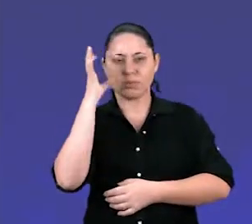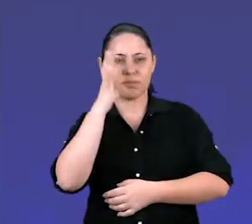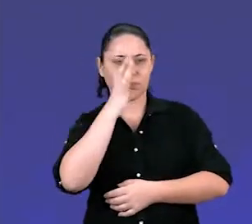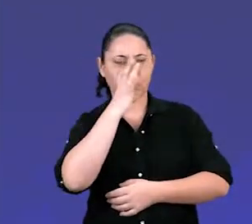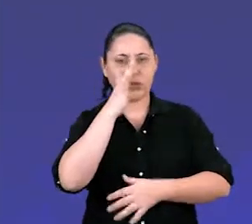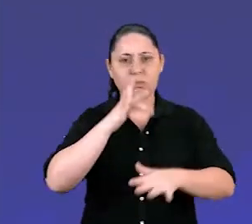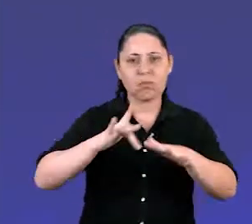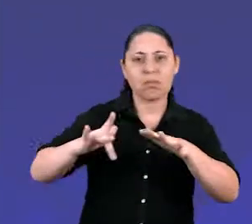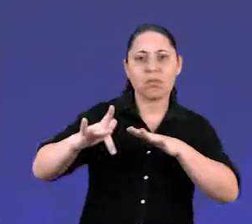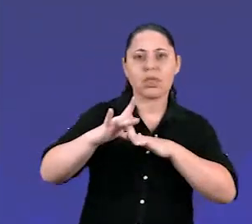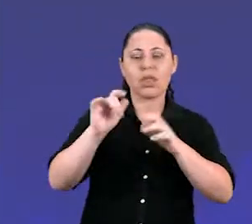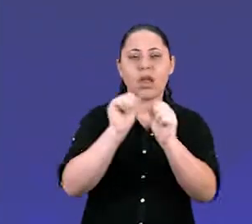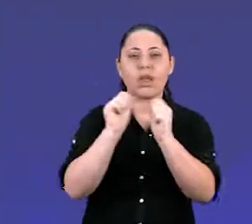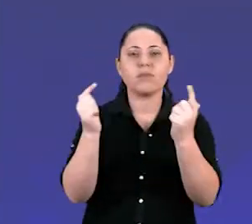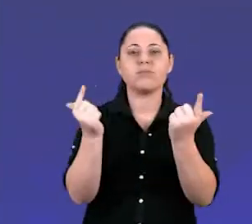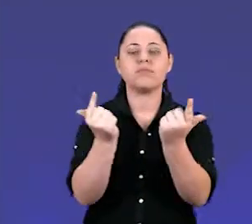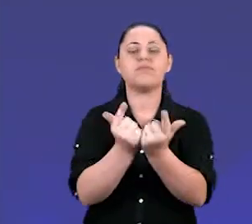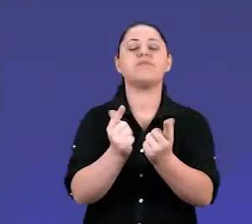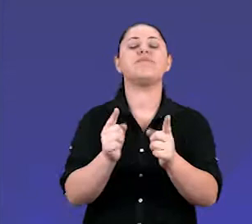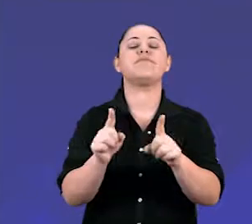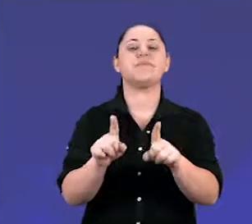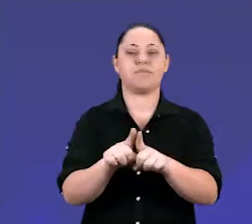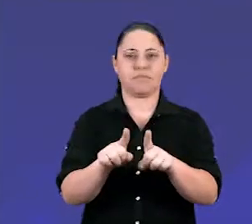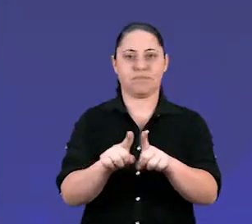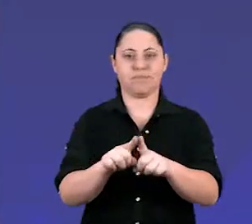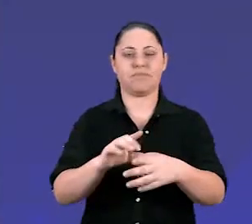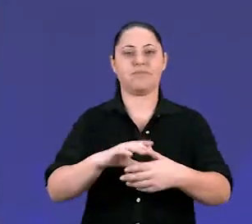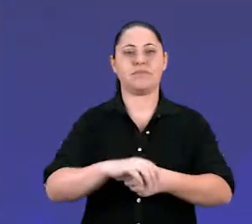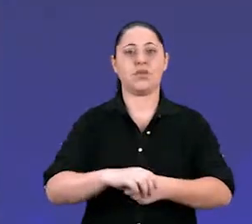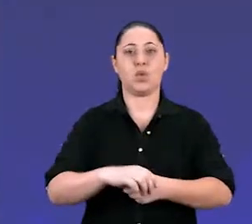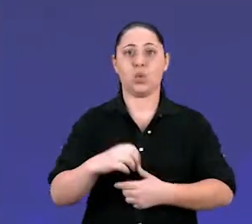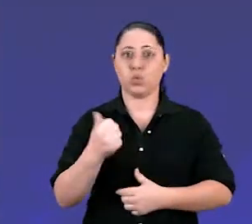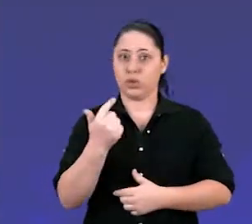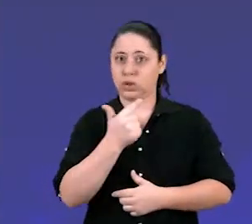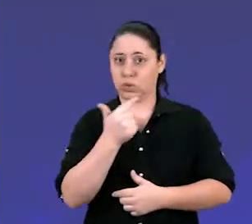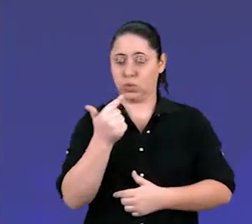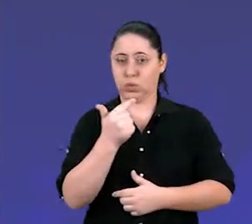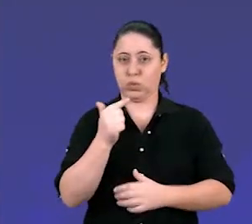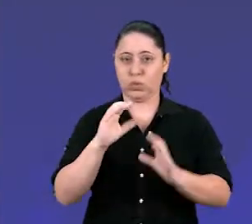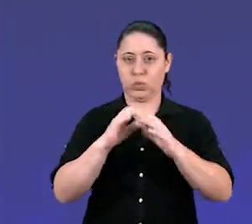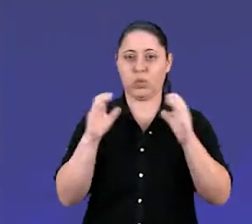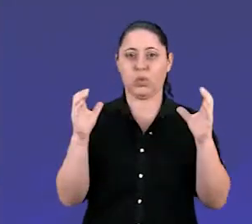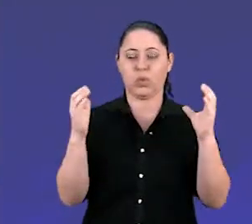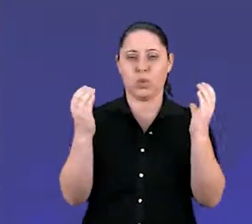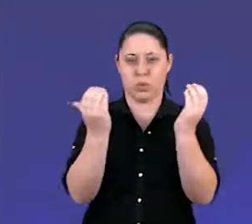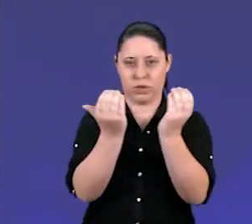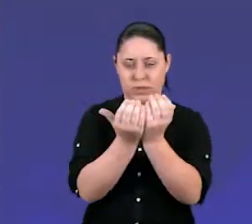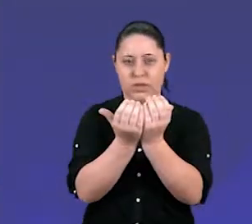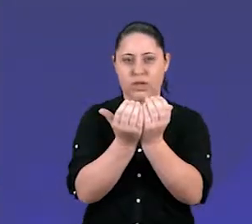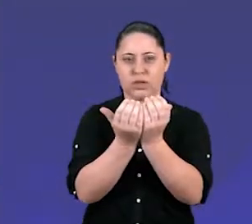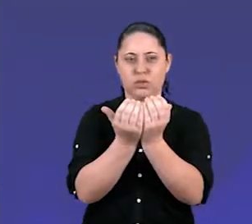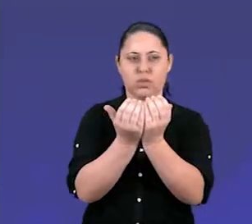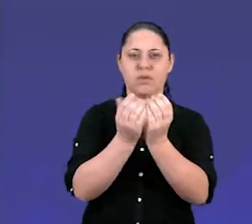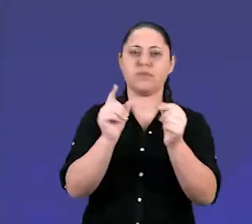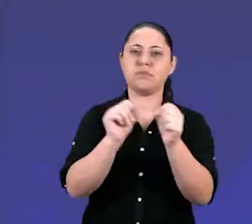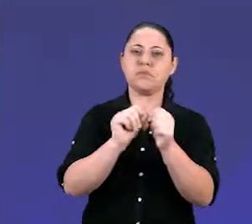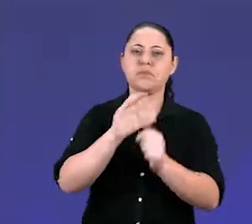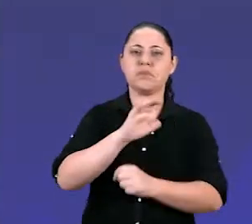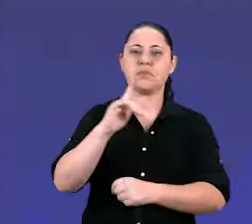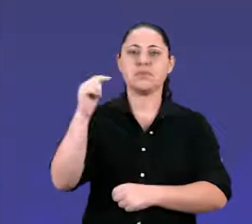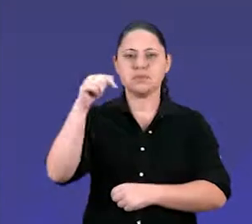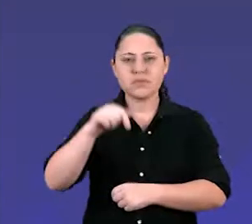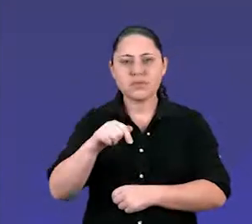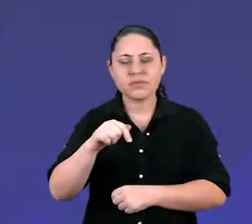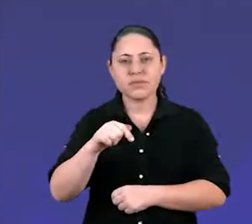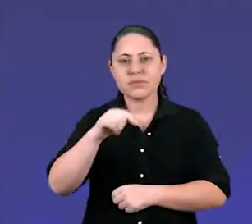Assembleia e as mídias digitais da Casa de Leis. O segundo Congresso Internacional de Direito Eleitoral, realizado em Campo Grande,